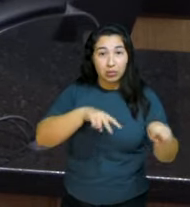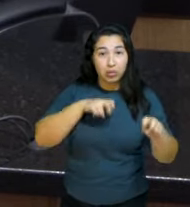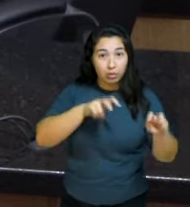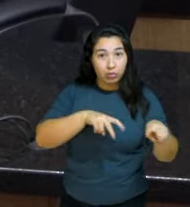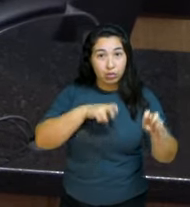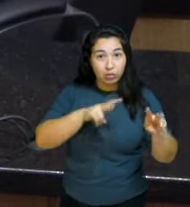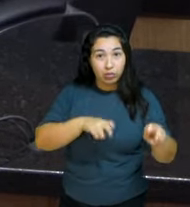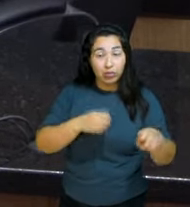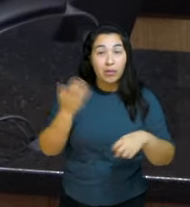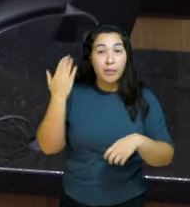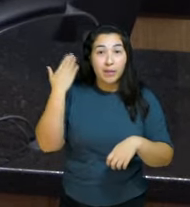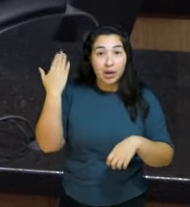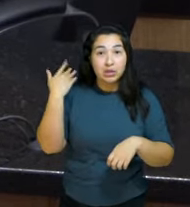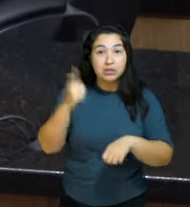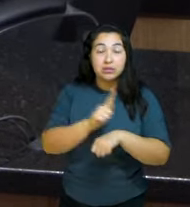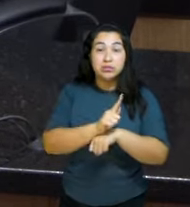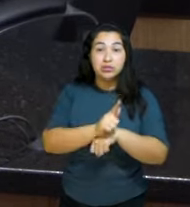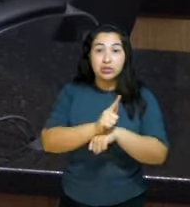da nossa cidade,